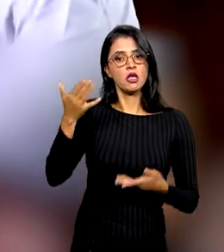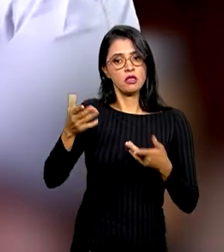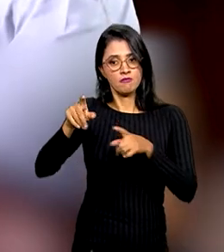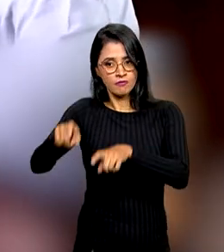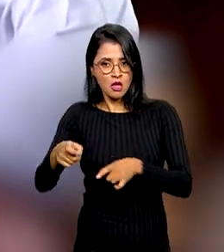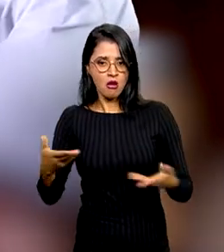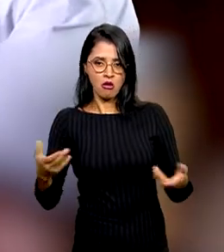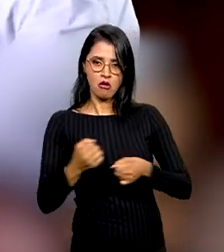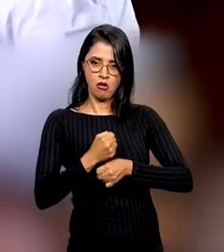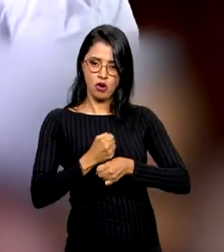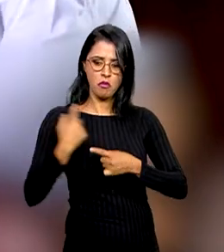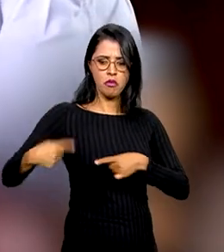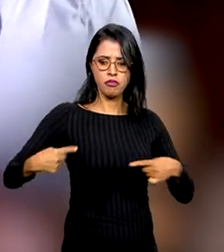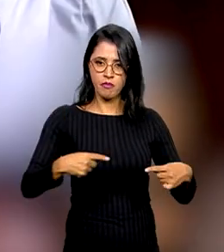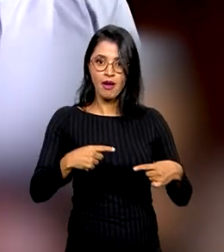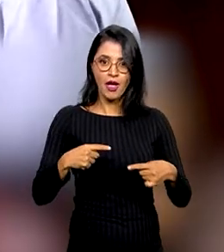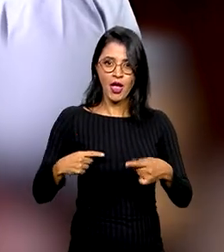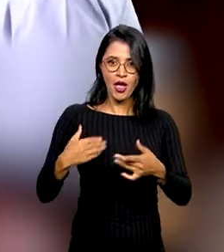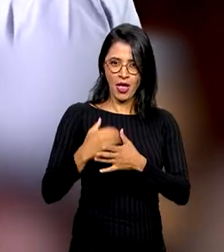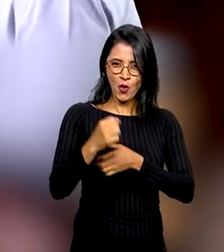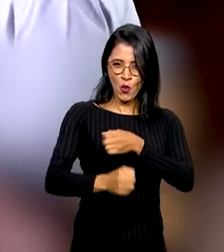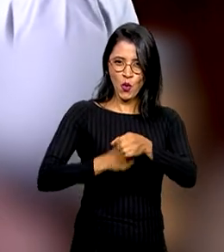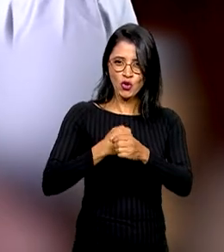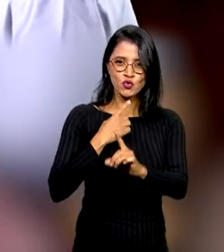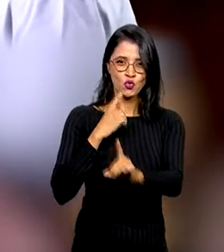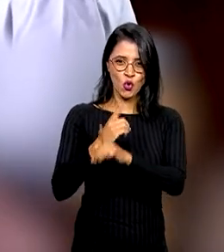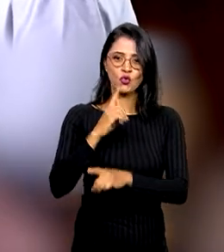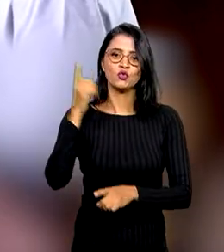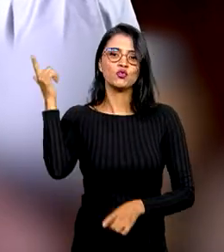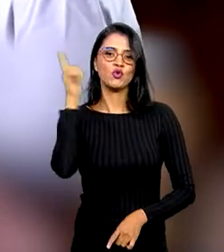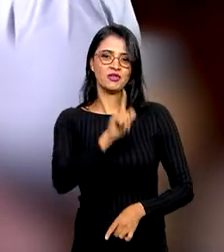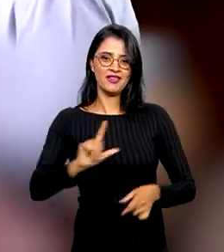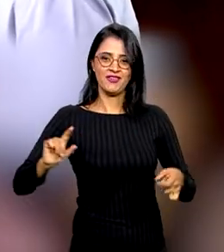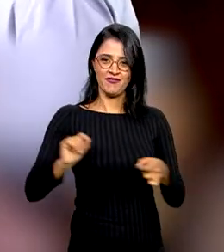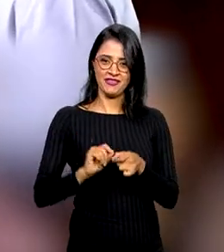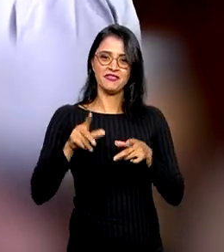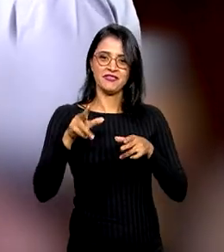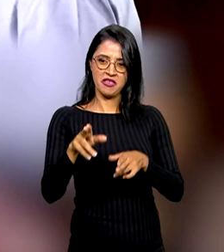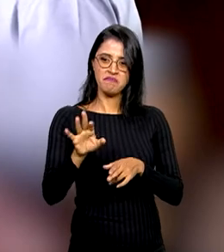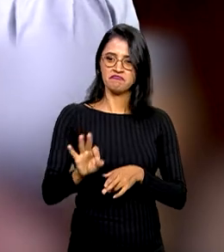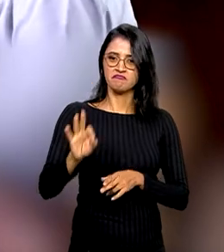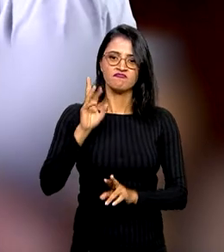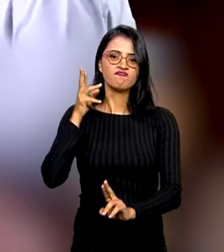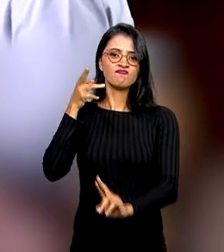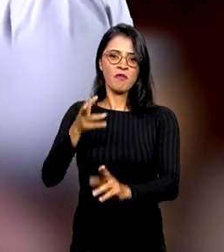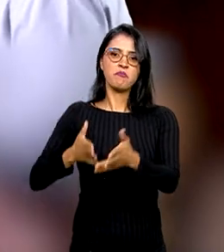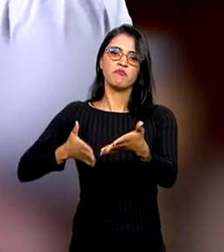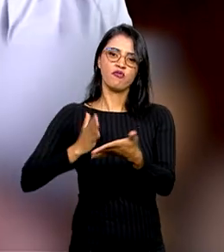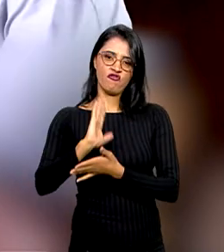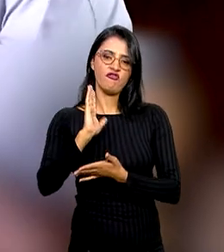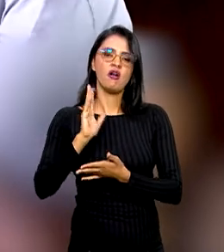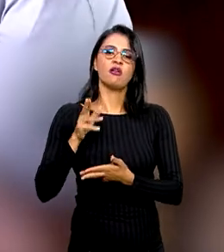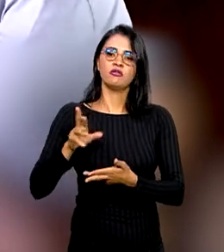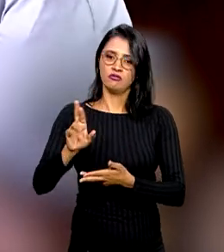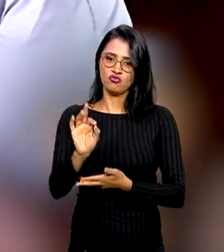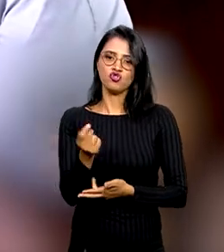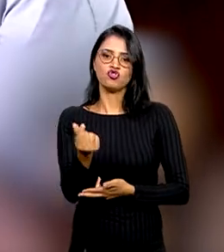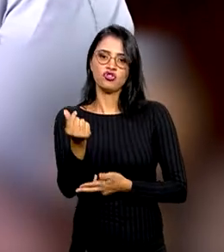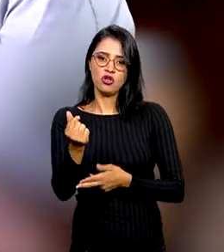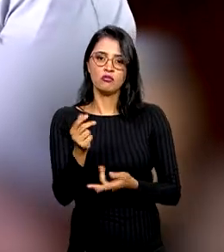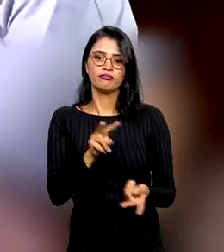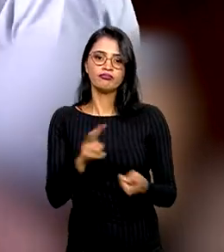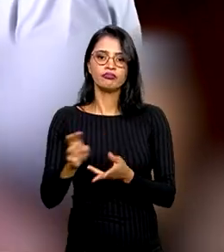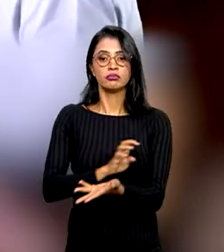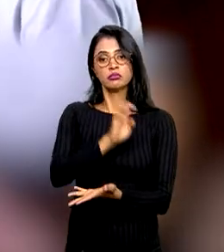inteiro para ver se quando chegar no próximo encontro a gente consegue fazer uma moeda referência. Que seja aprovada uma moeda referência para